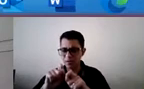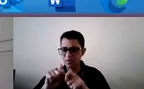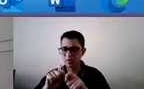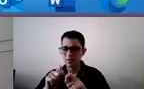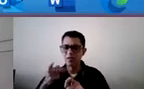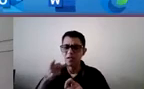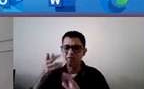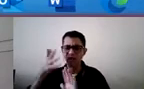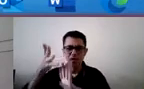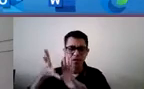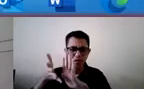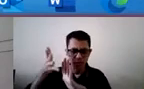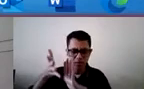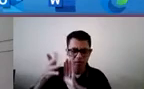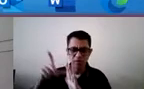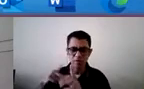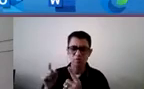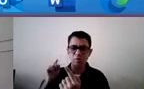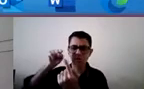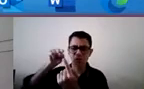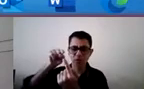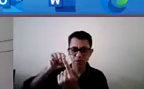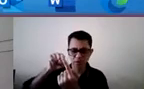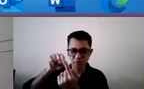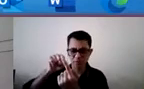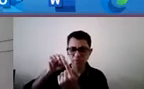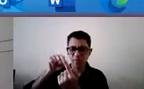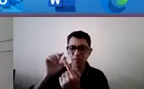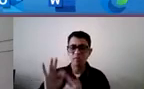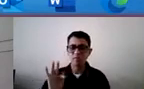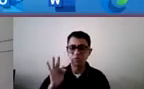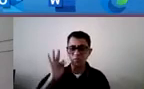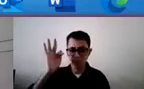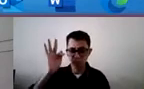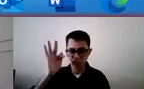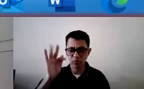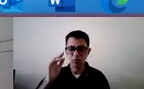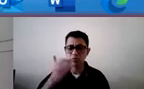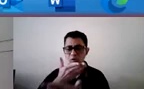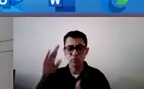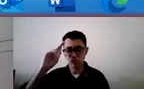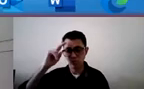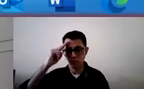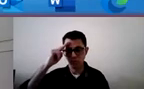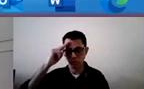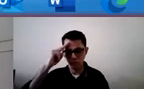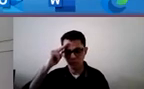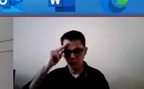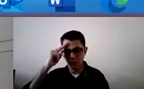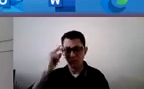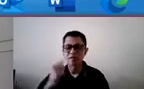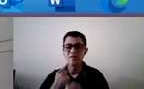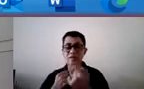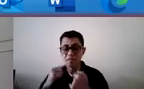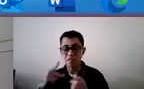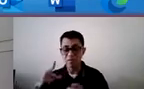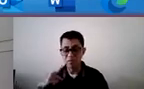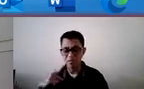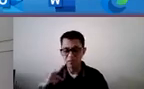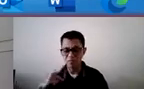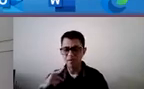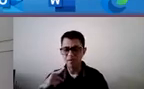estabelecer e perseguir objetivos, a determinação em torno dos seus sonhos, do que você deseja para